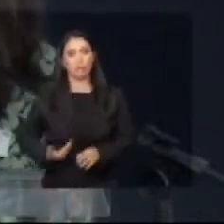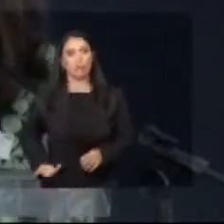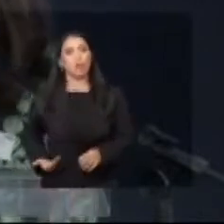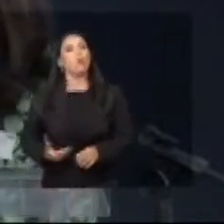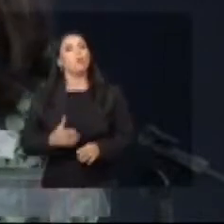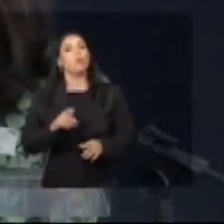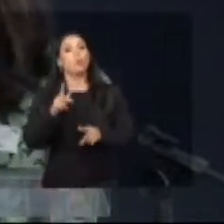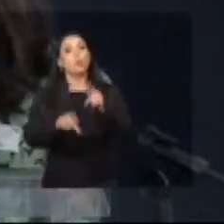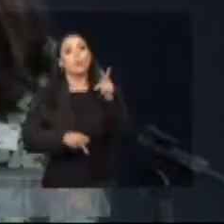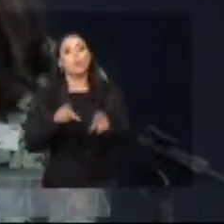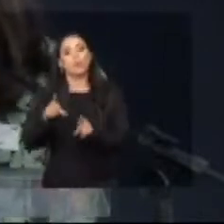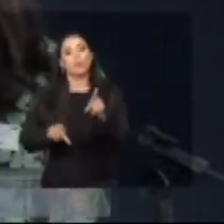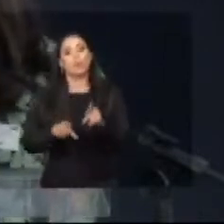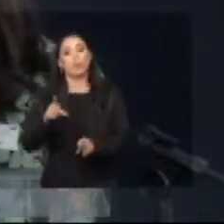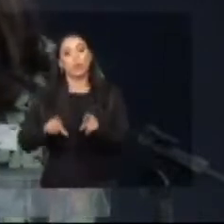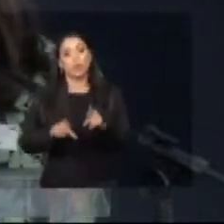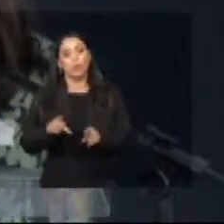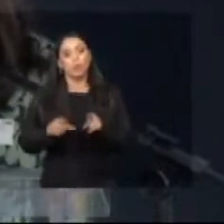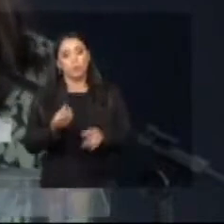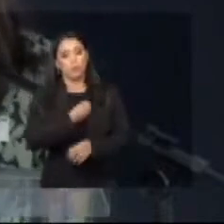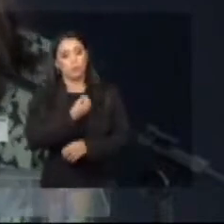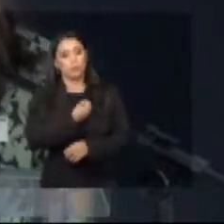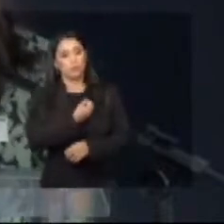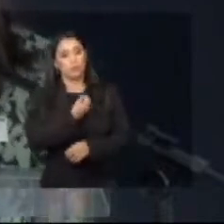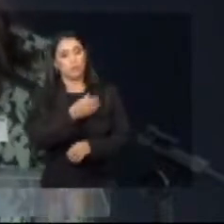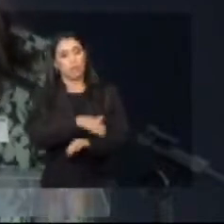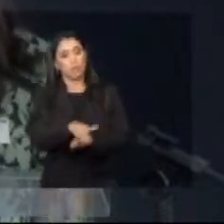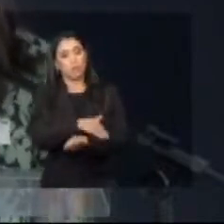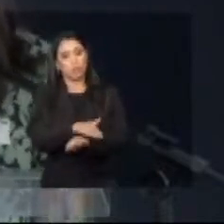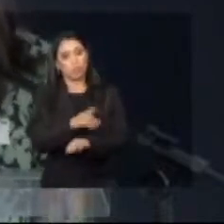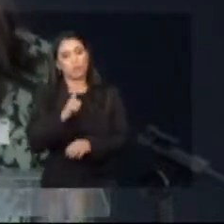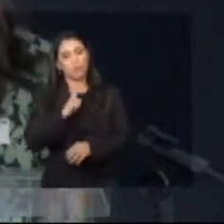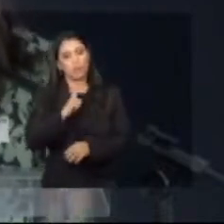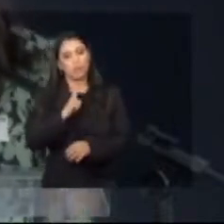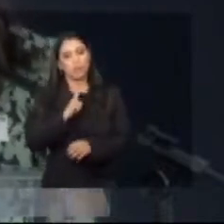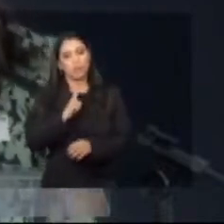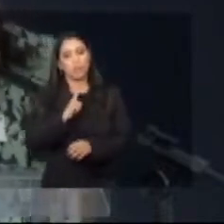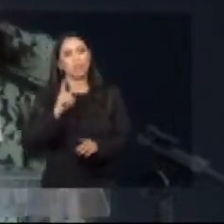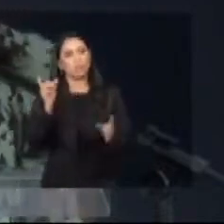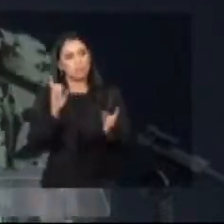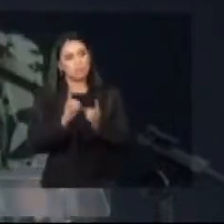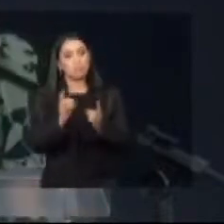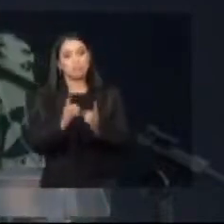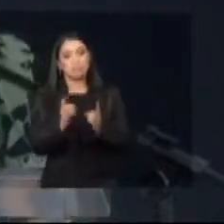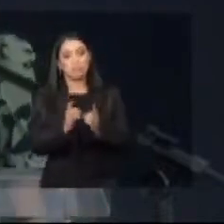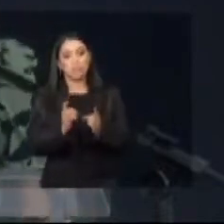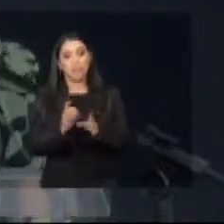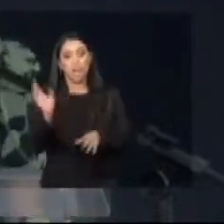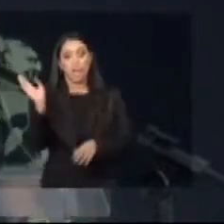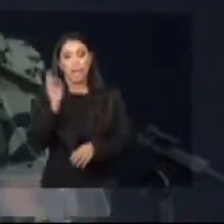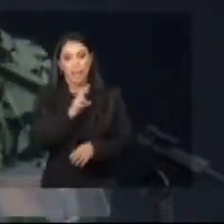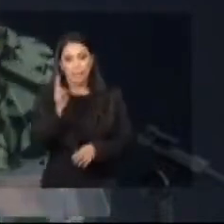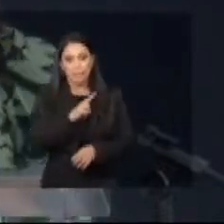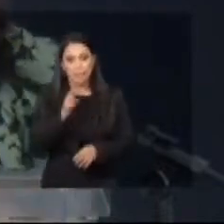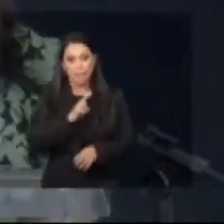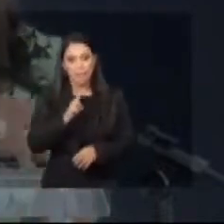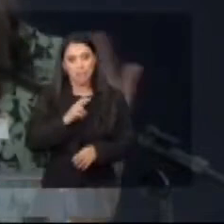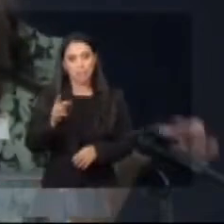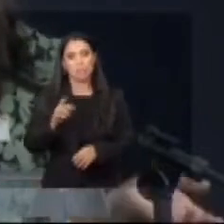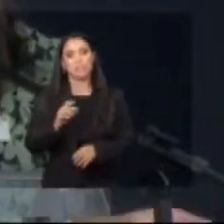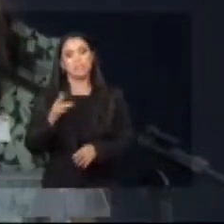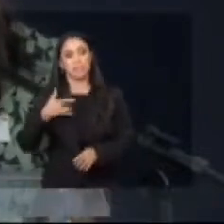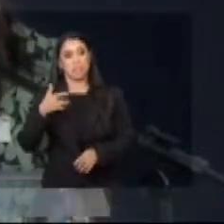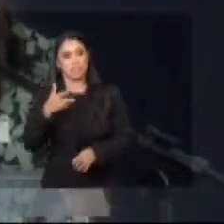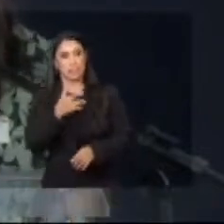de rua e ao longo dos anos as defensorias tem se especializado nesse atendimento em razão da emergência sanitária e da crise econômica